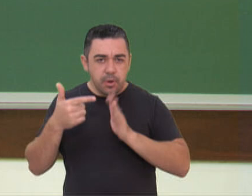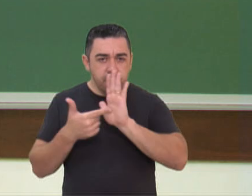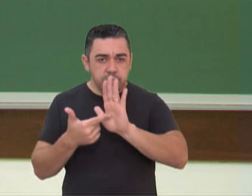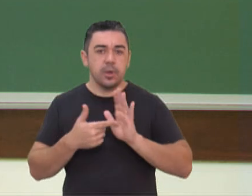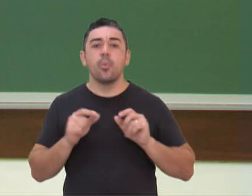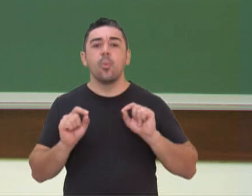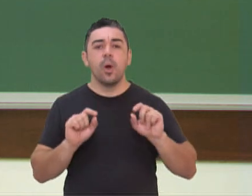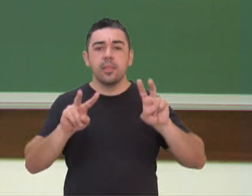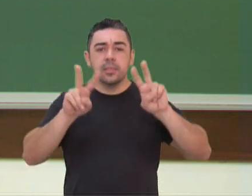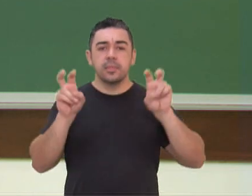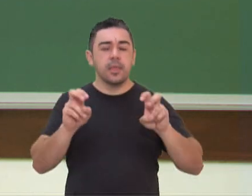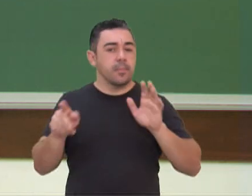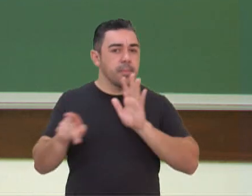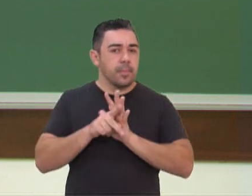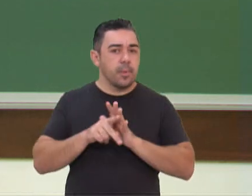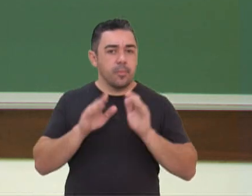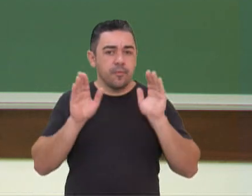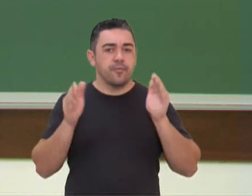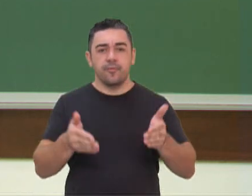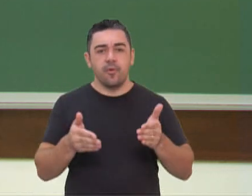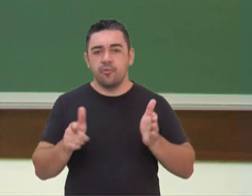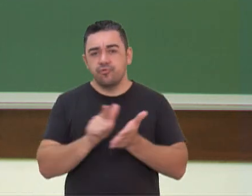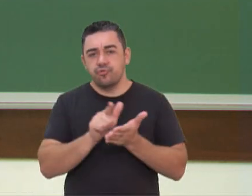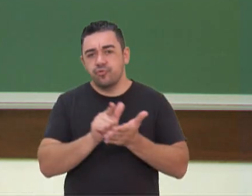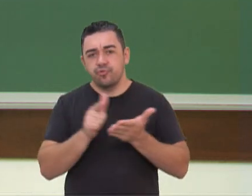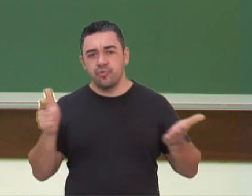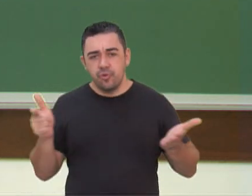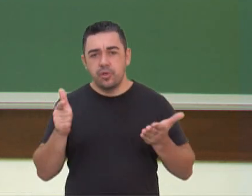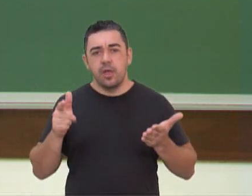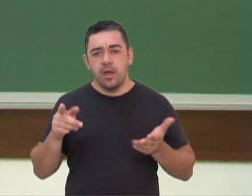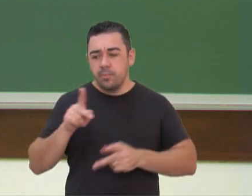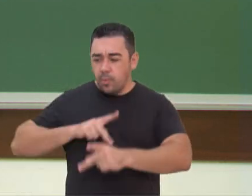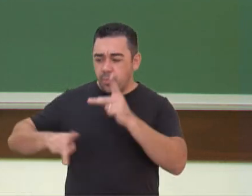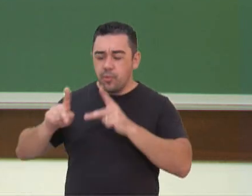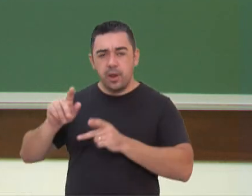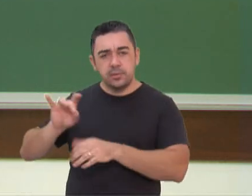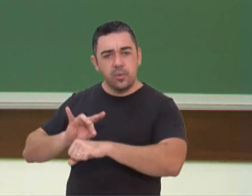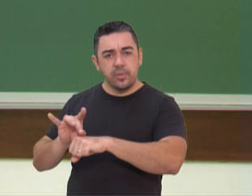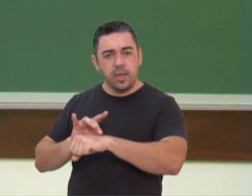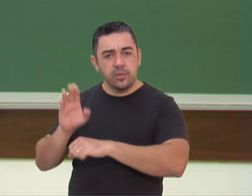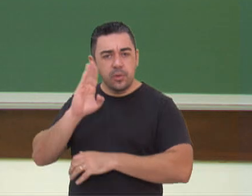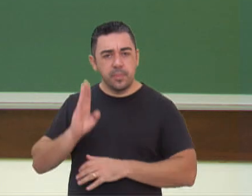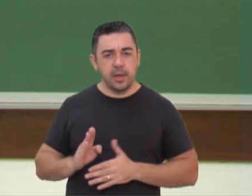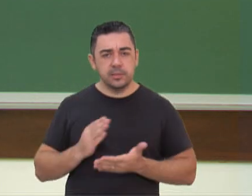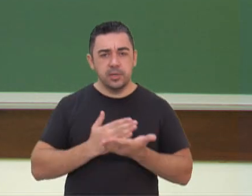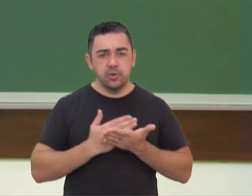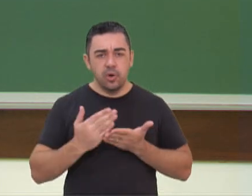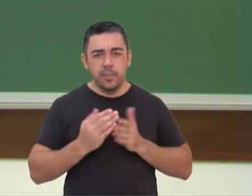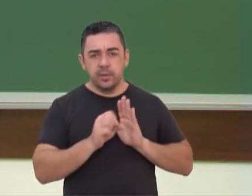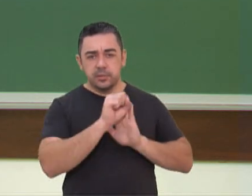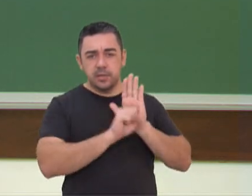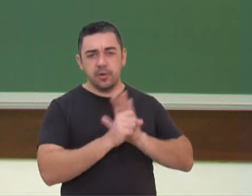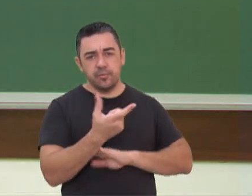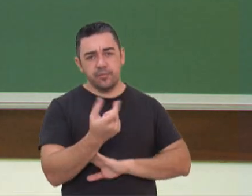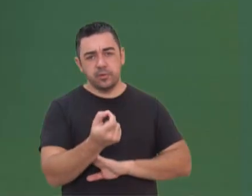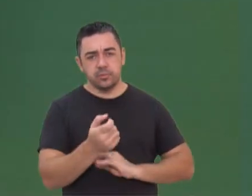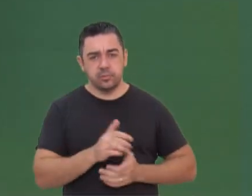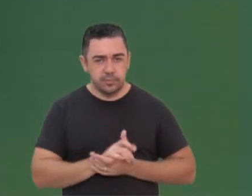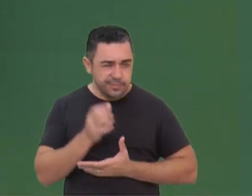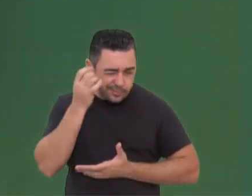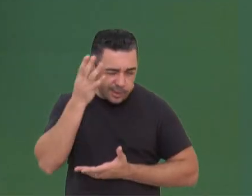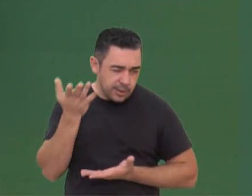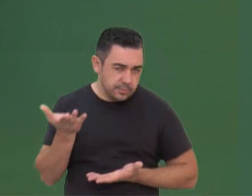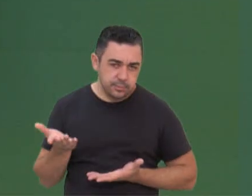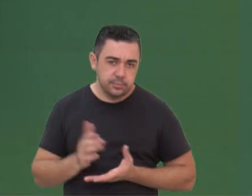os temas predominantes dos jornais voltados à população negra no Brasil no início do século XX? Olha que facinha essa